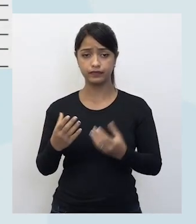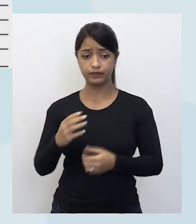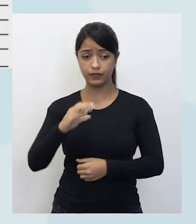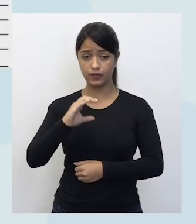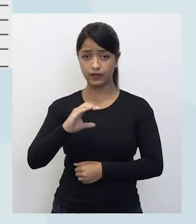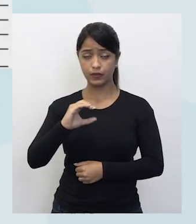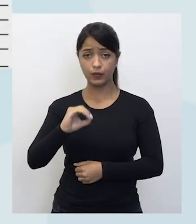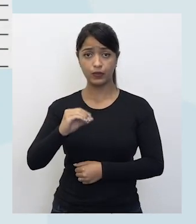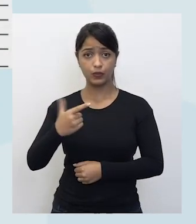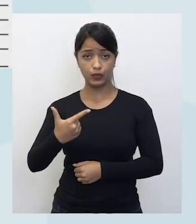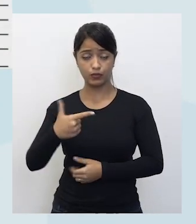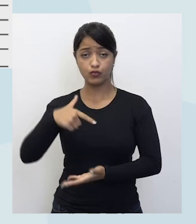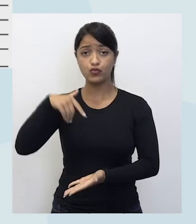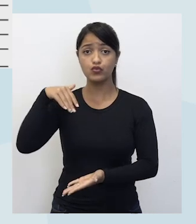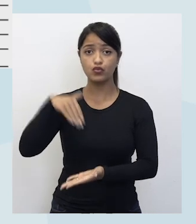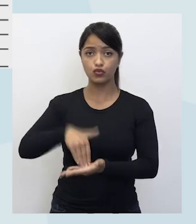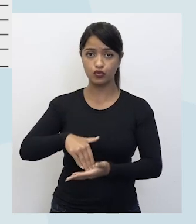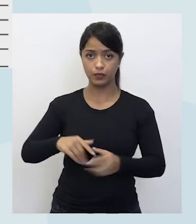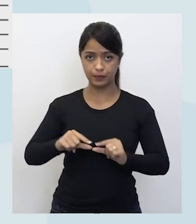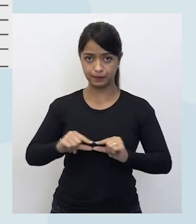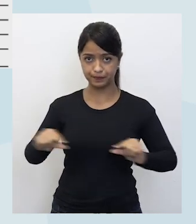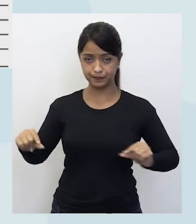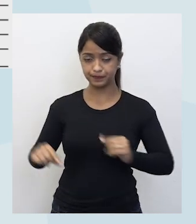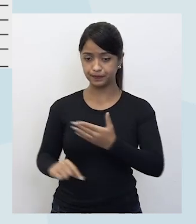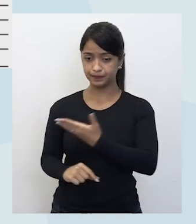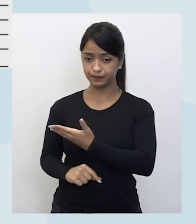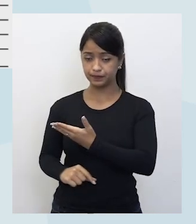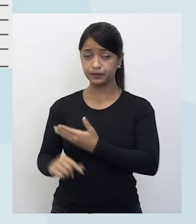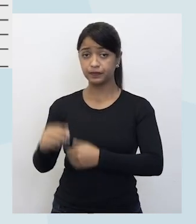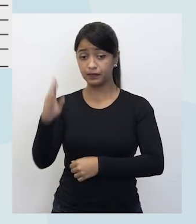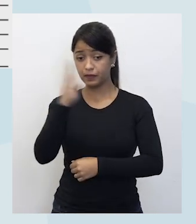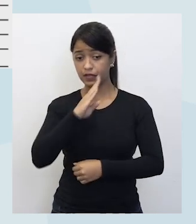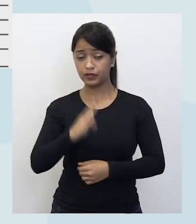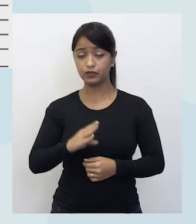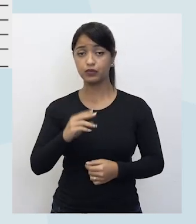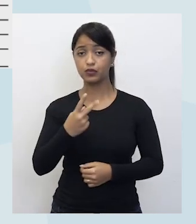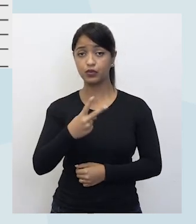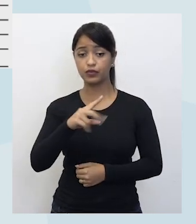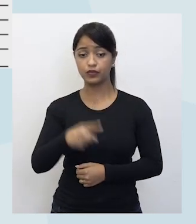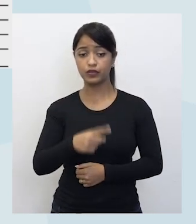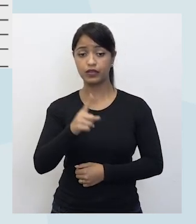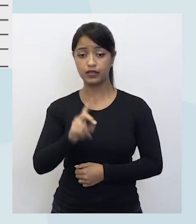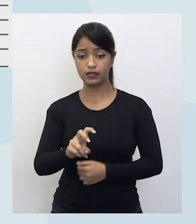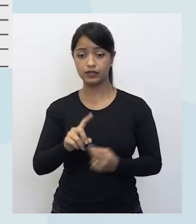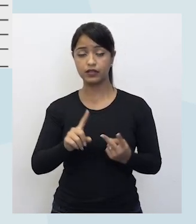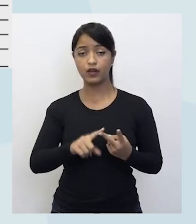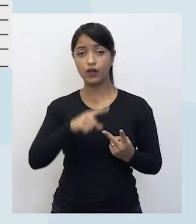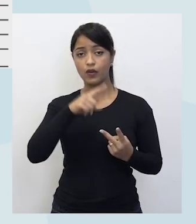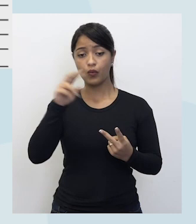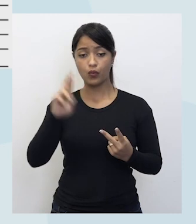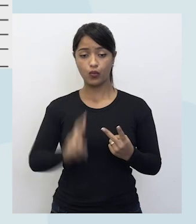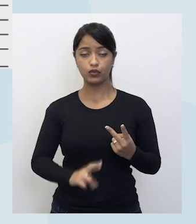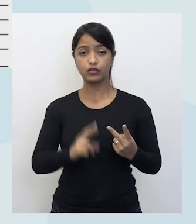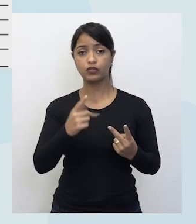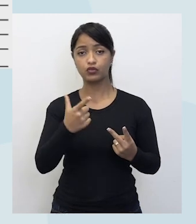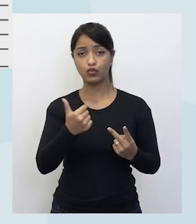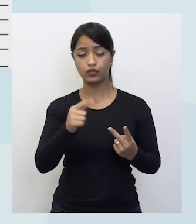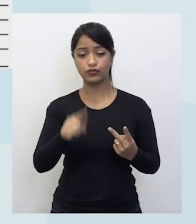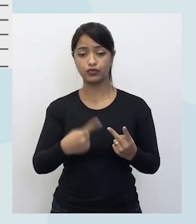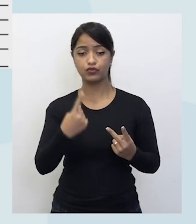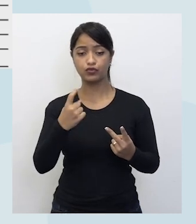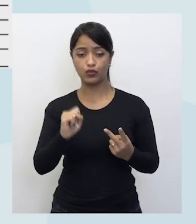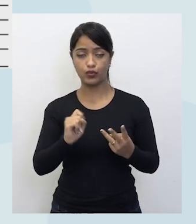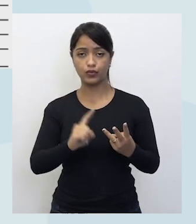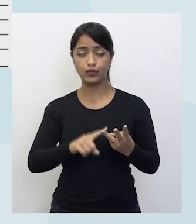tonelada per capita, é a última linha ali. Reparem que o Brasil é 2,15, a Rússia é 12,18,